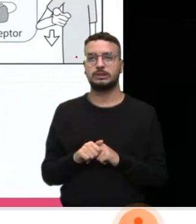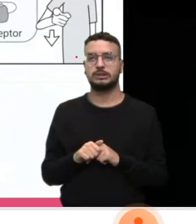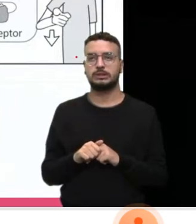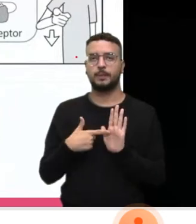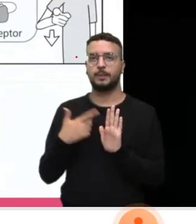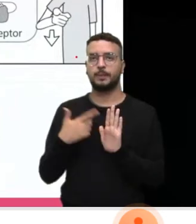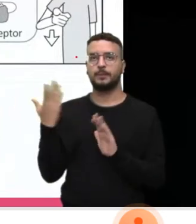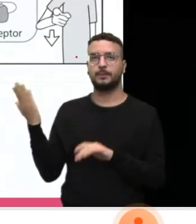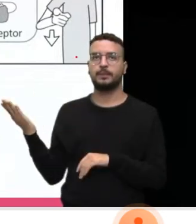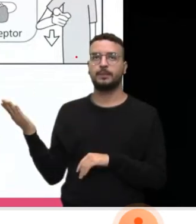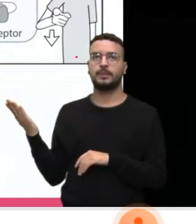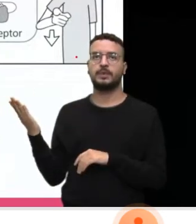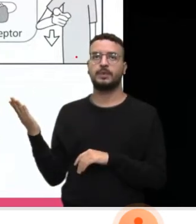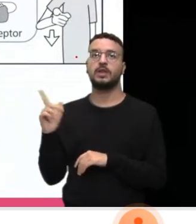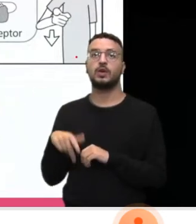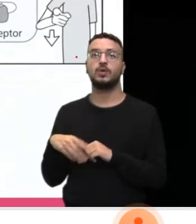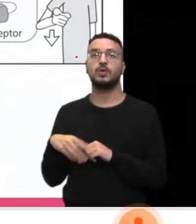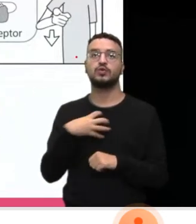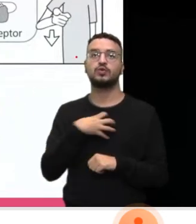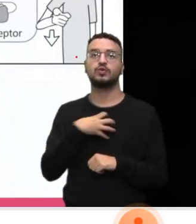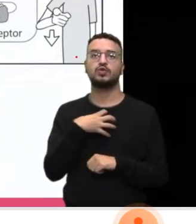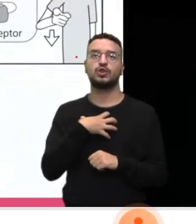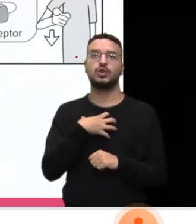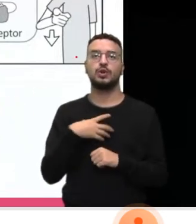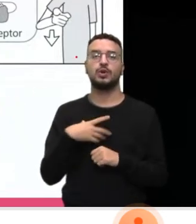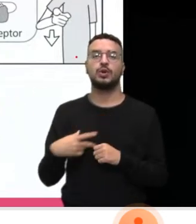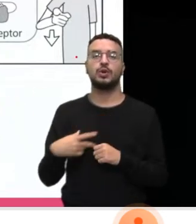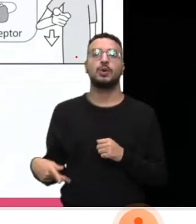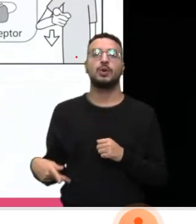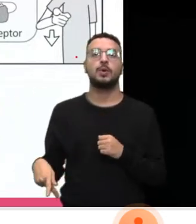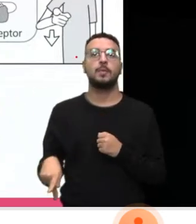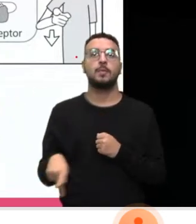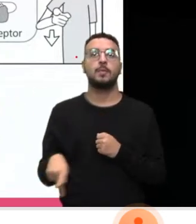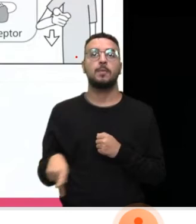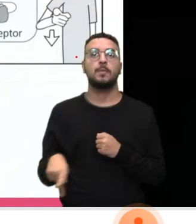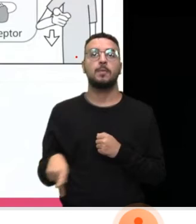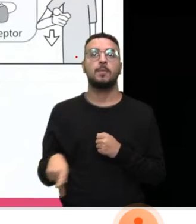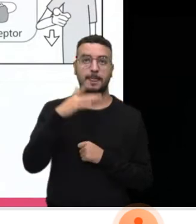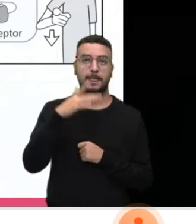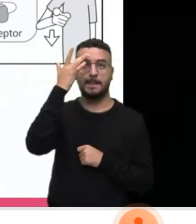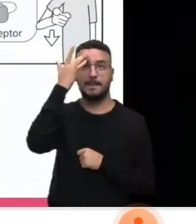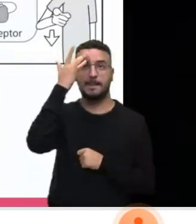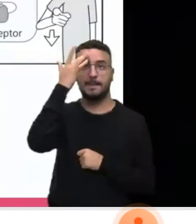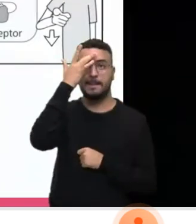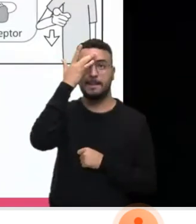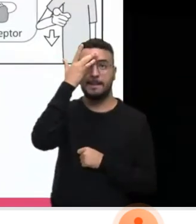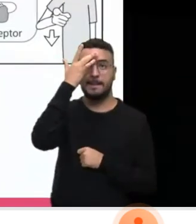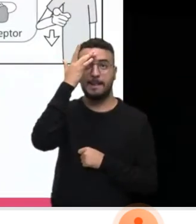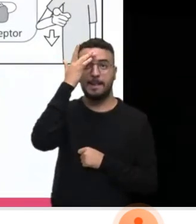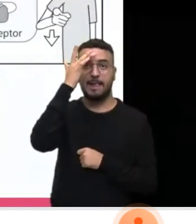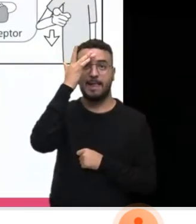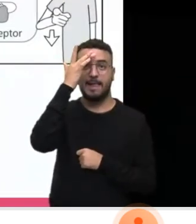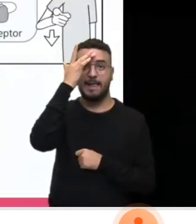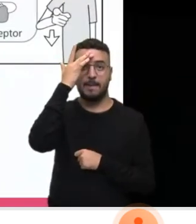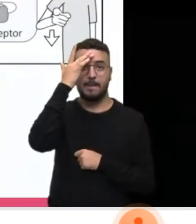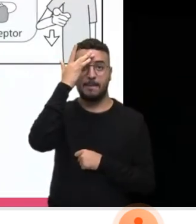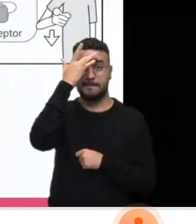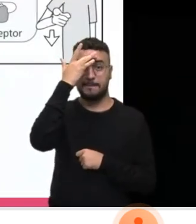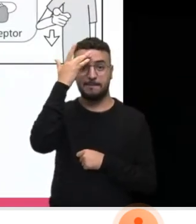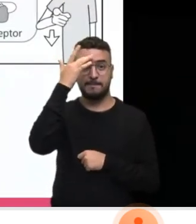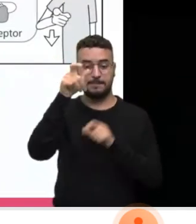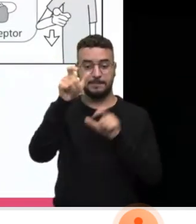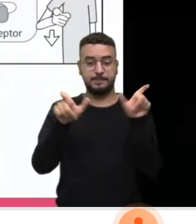formas pronominais quando eles estão presentes. Então, aqui seria a professora